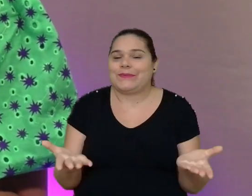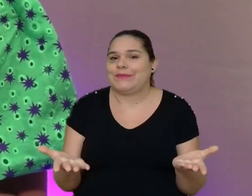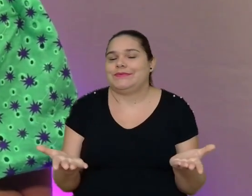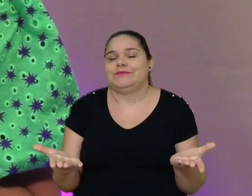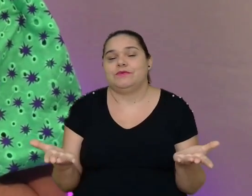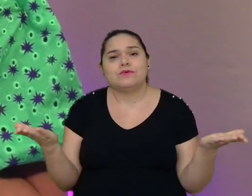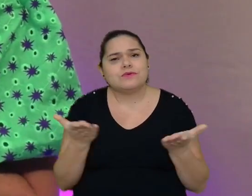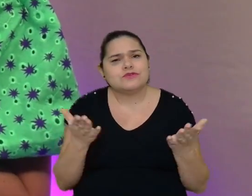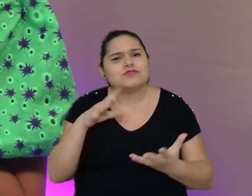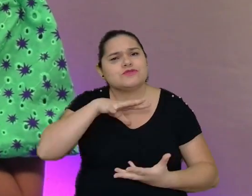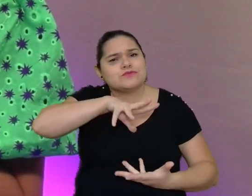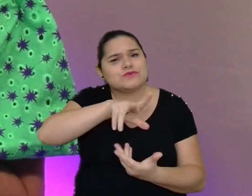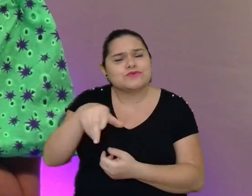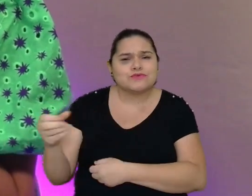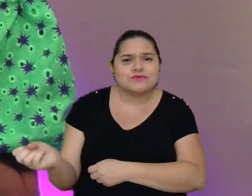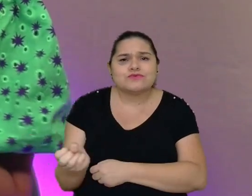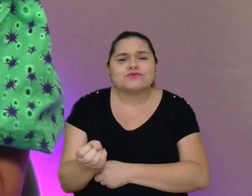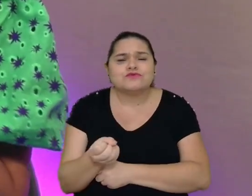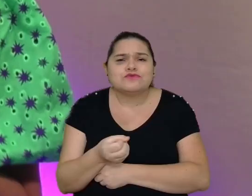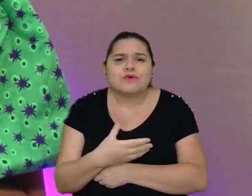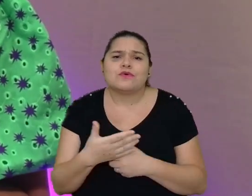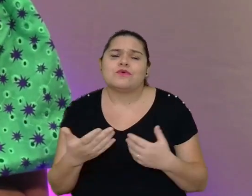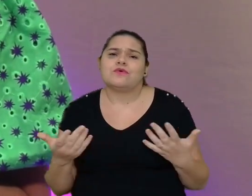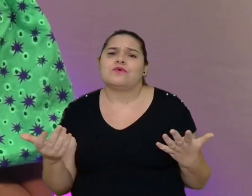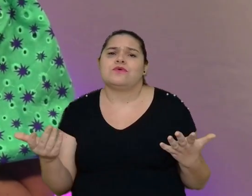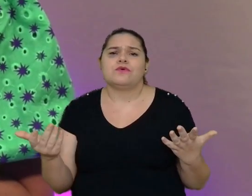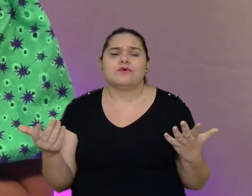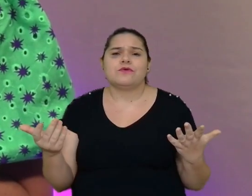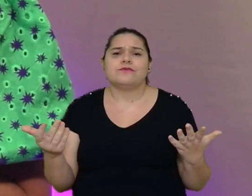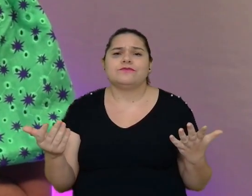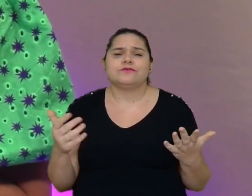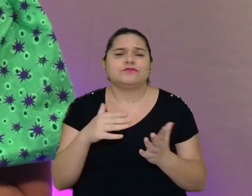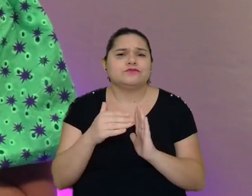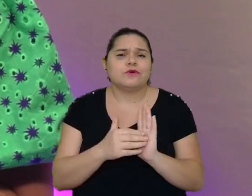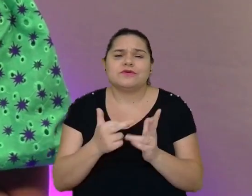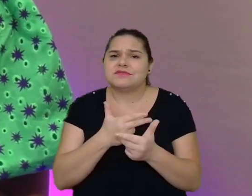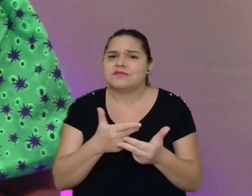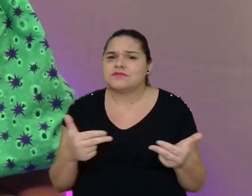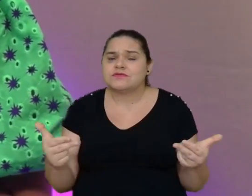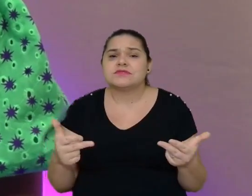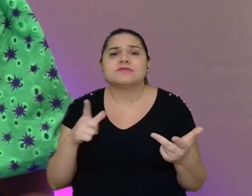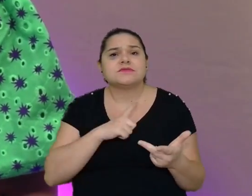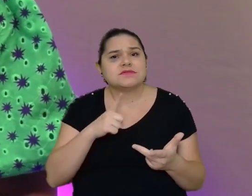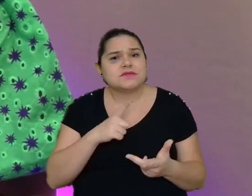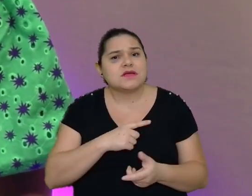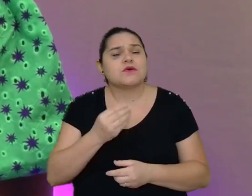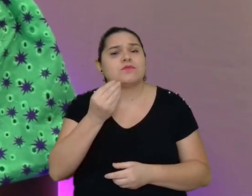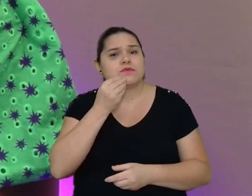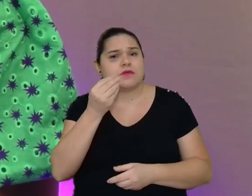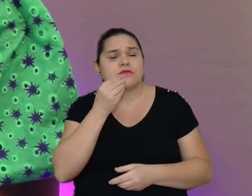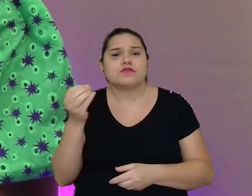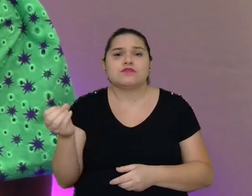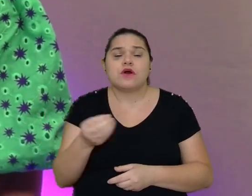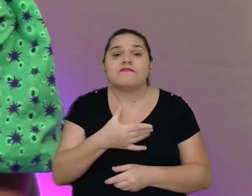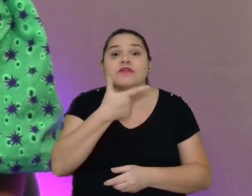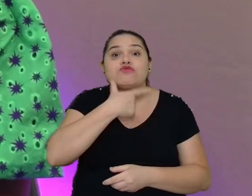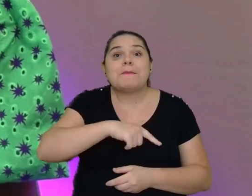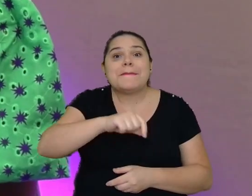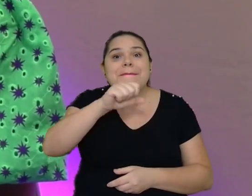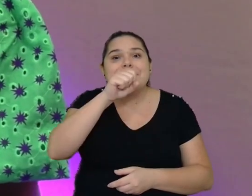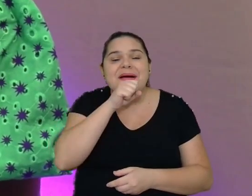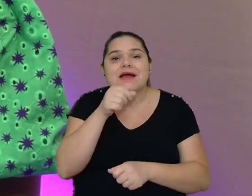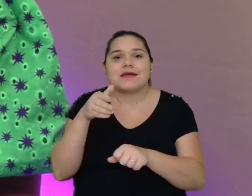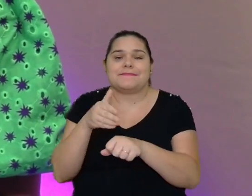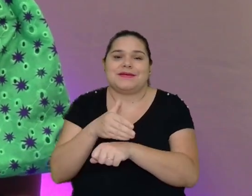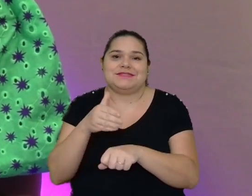né? Muito, muito novo, tem uma nova possibilidade do pai, da figura do pai, né? Pela primeira